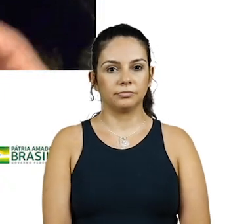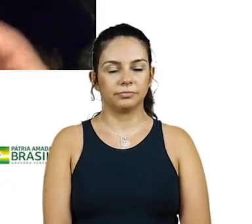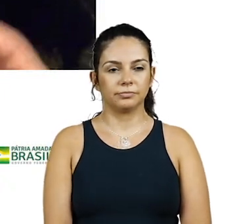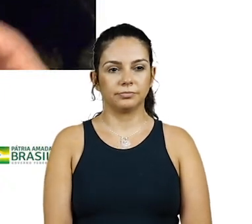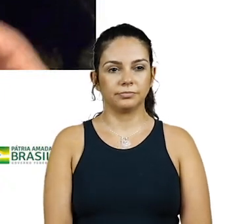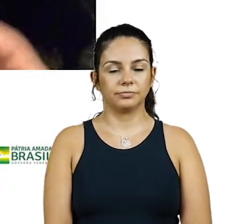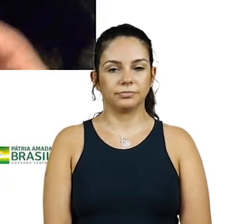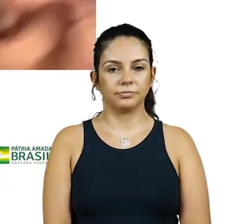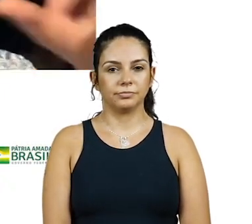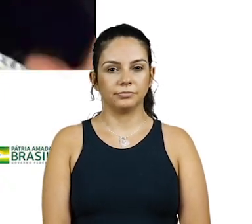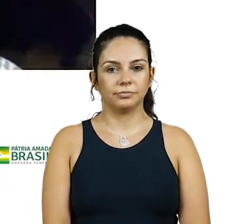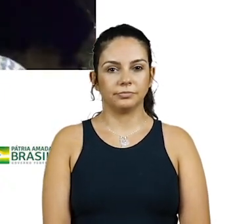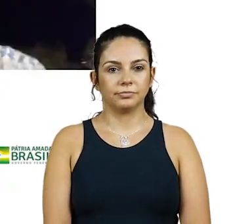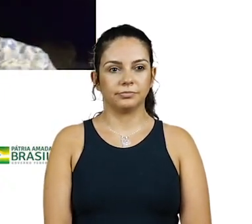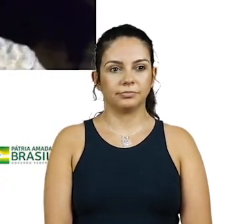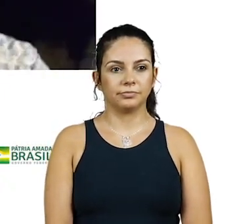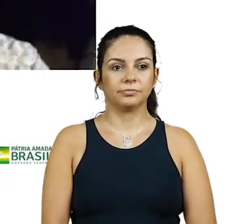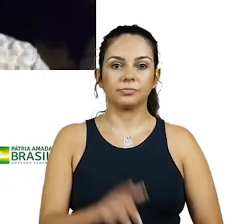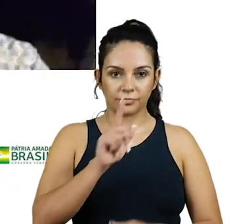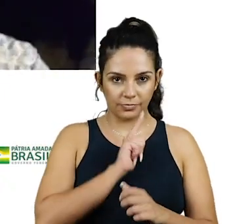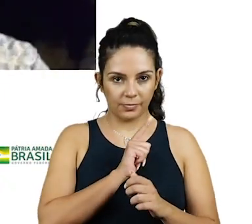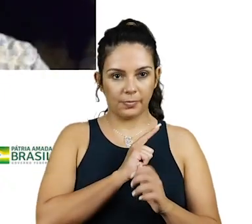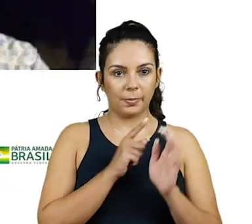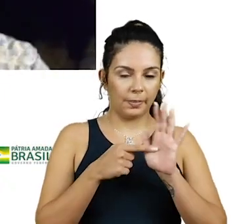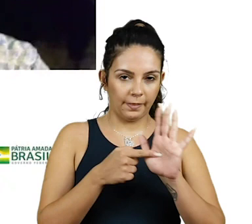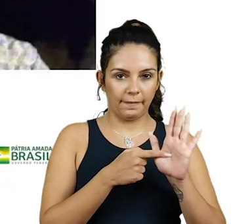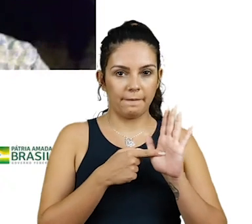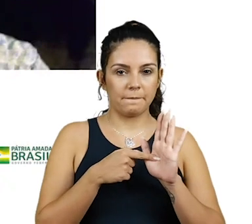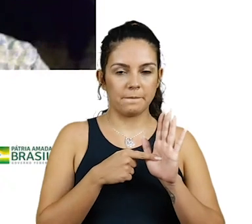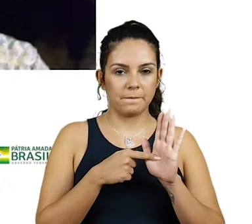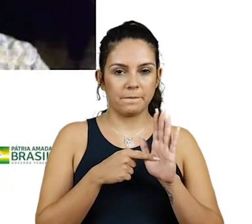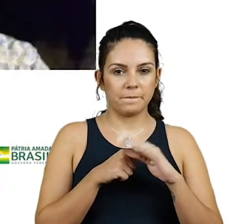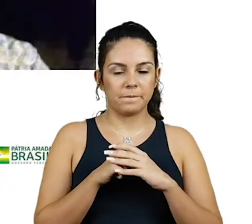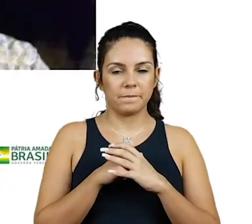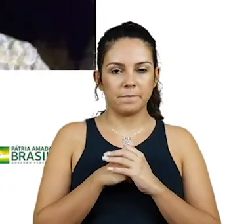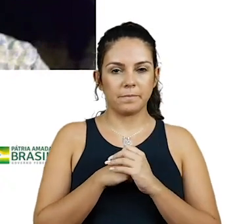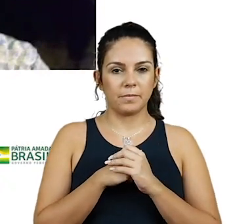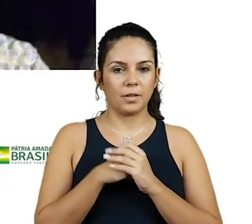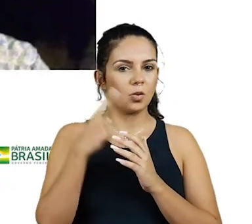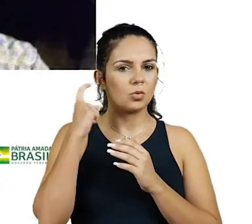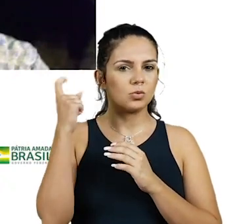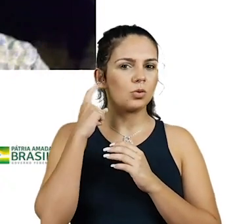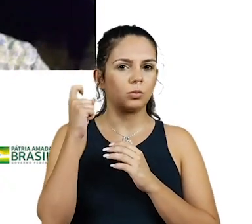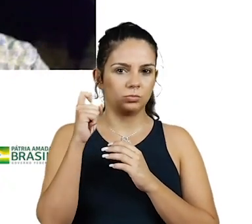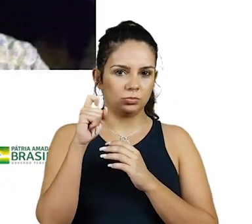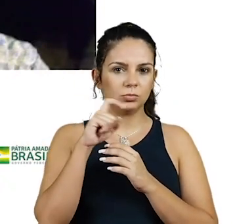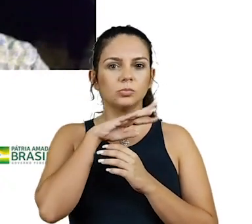tem. É para te ilustrar da estatura. Esse foi...